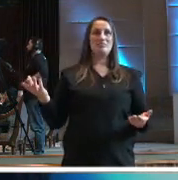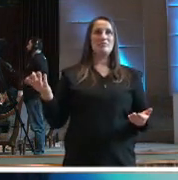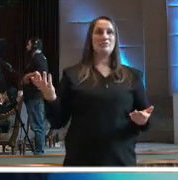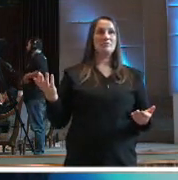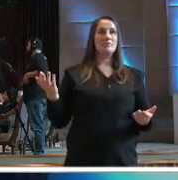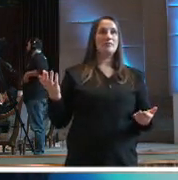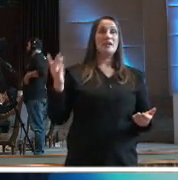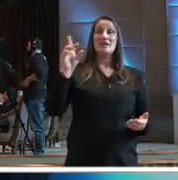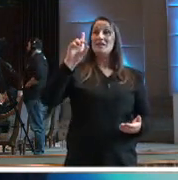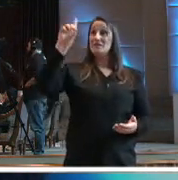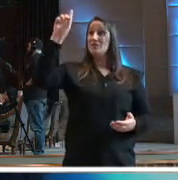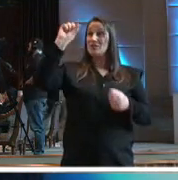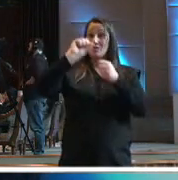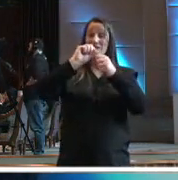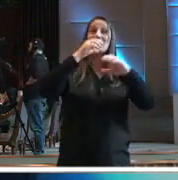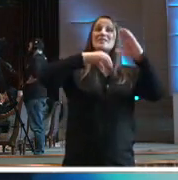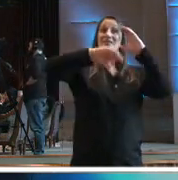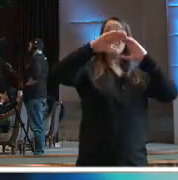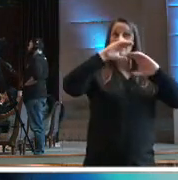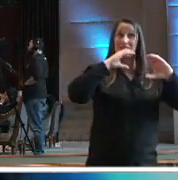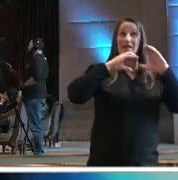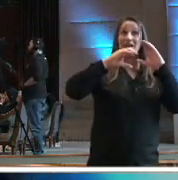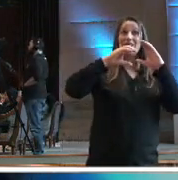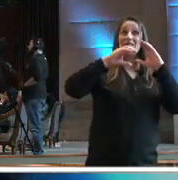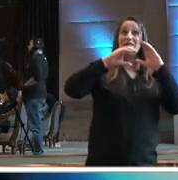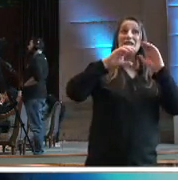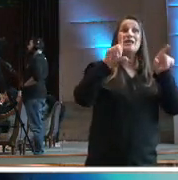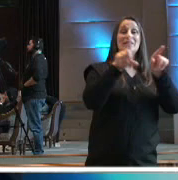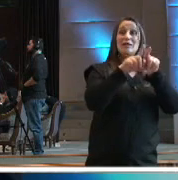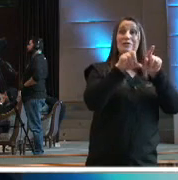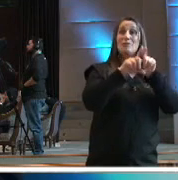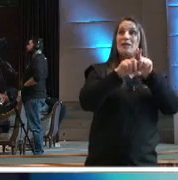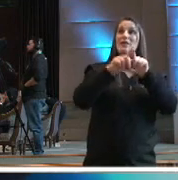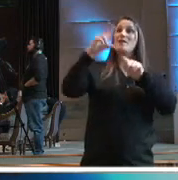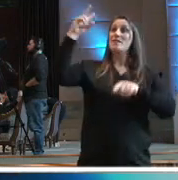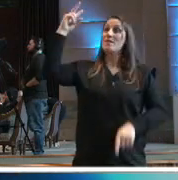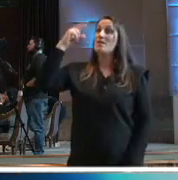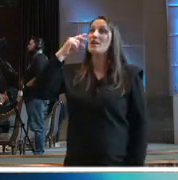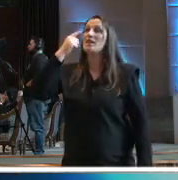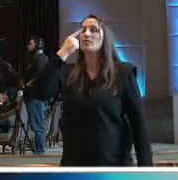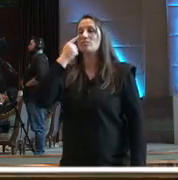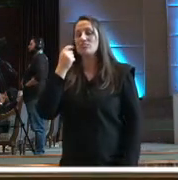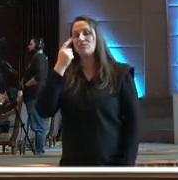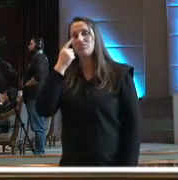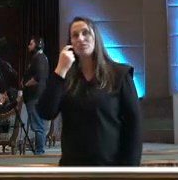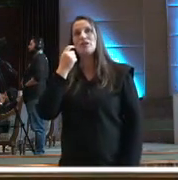faz cantar é o Deus que recolhe as minhas lágrimas, para que eu possa cantar outra vez.